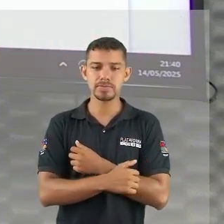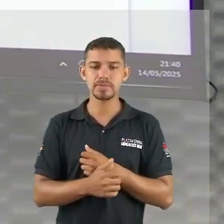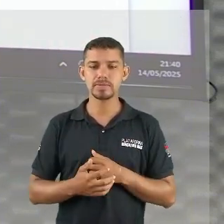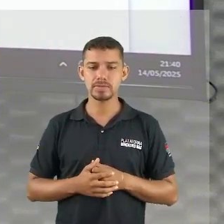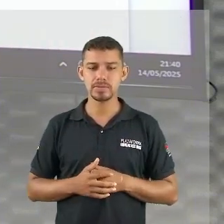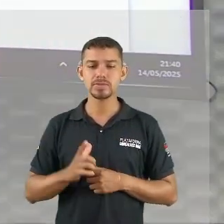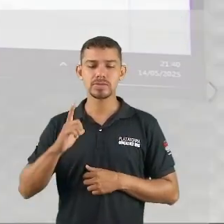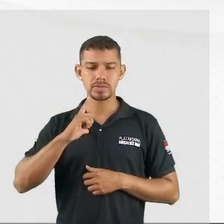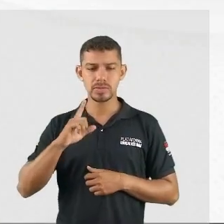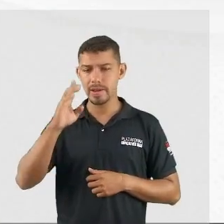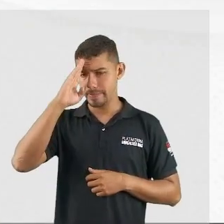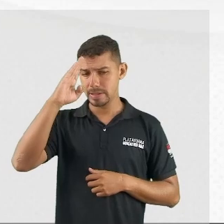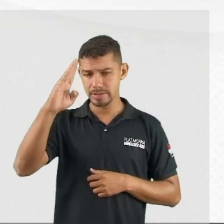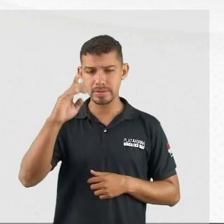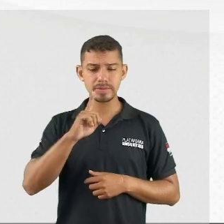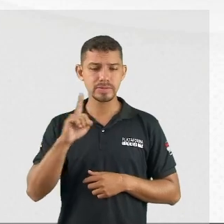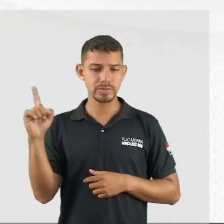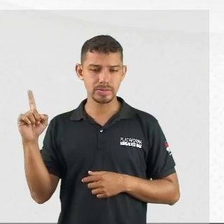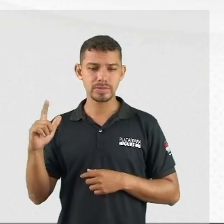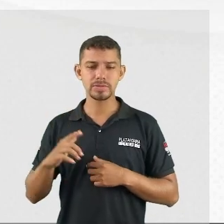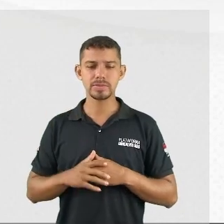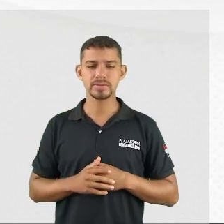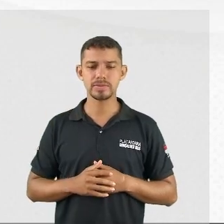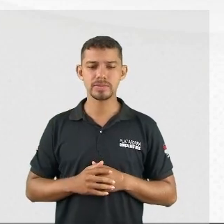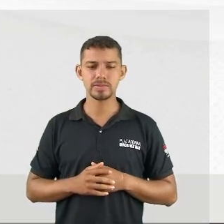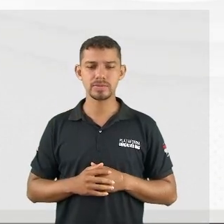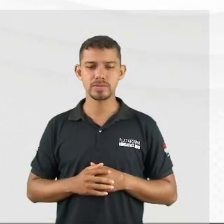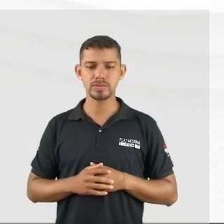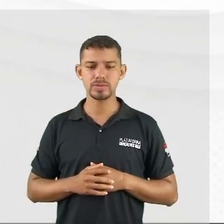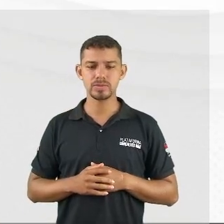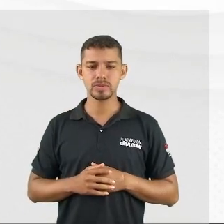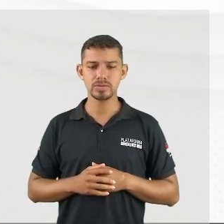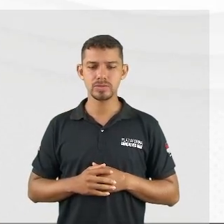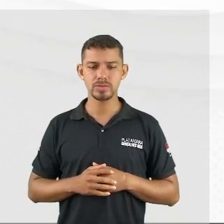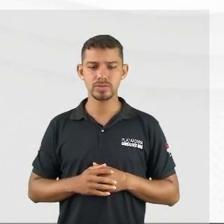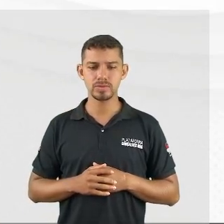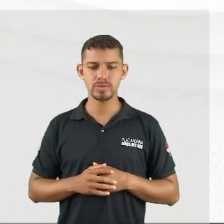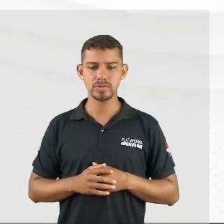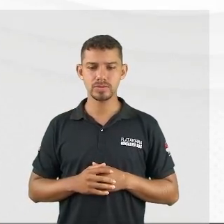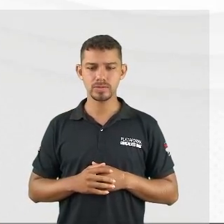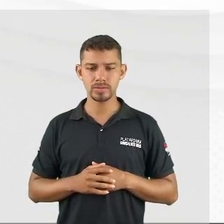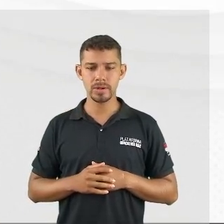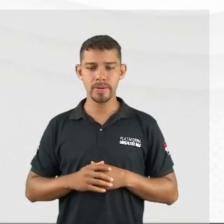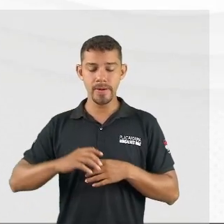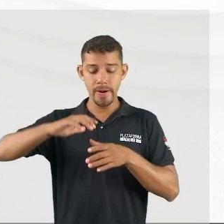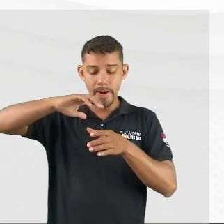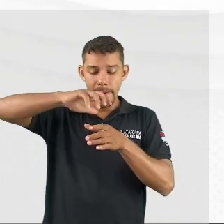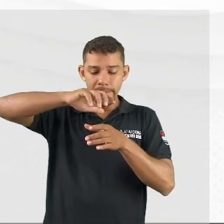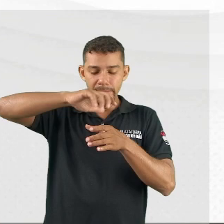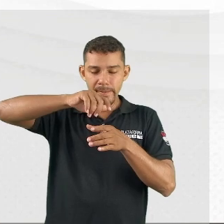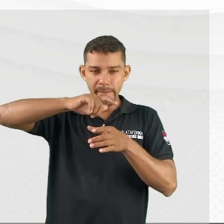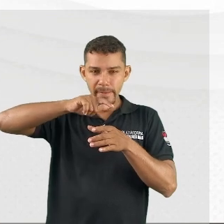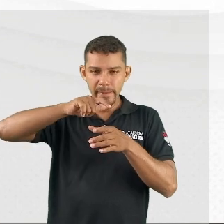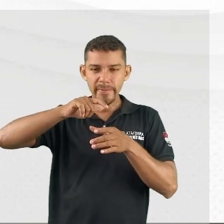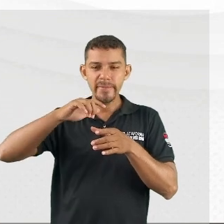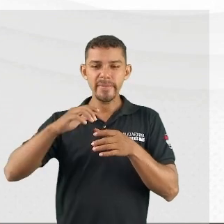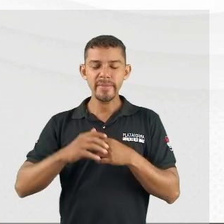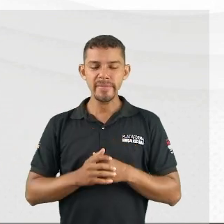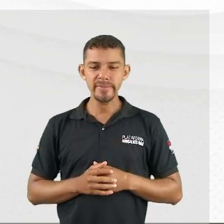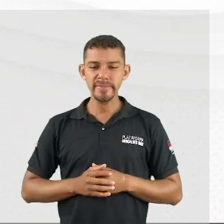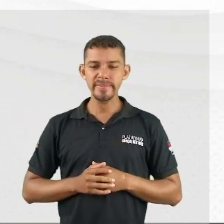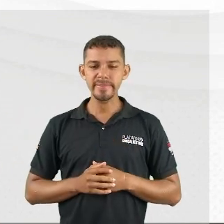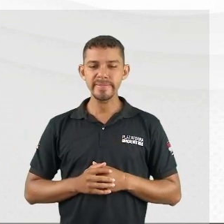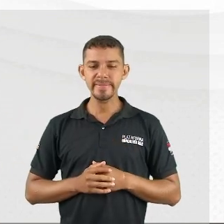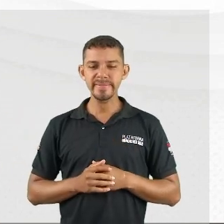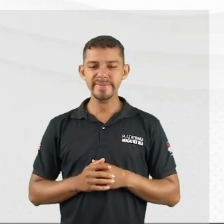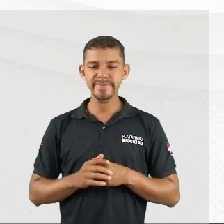Então aqui os principais elementos da garrafa térmica, nós temos aqui, ó, nós temos a tampa feita de material isolante, nós